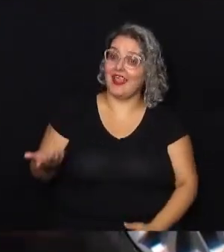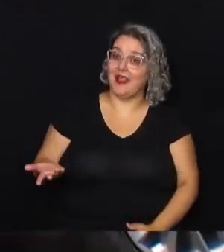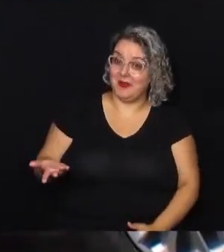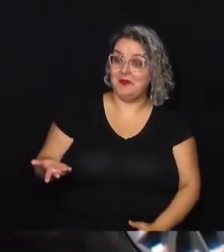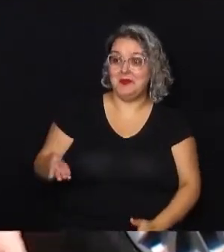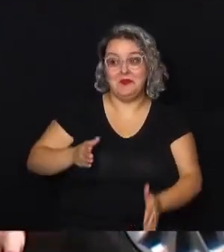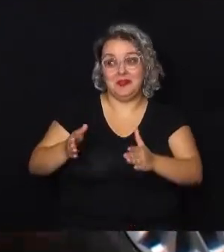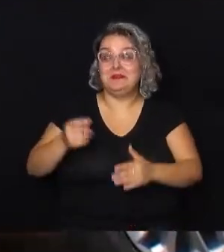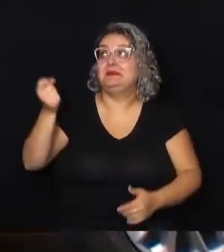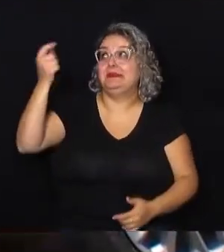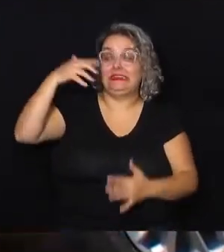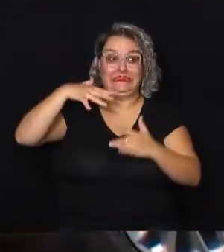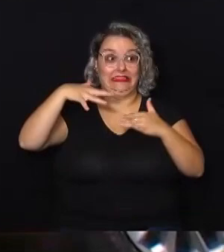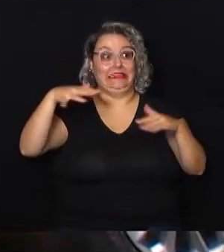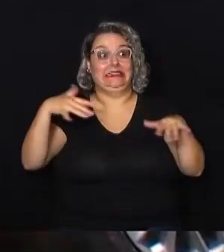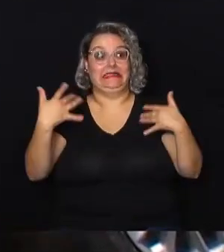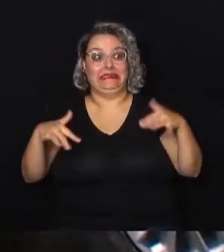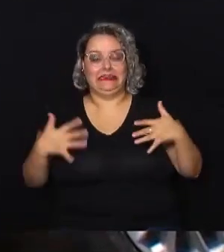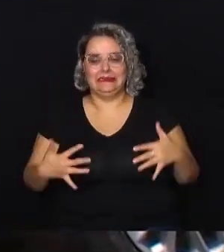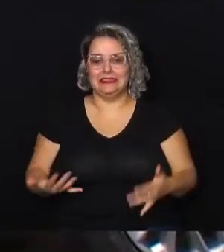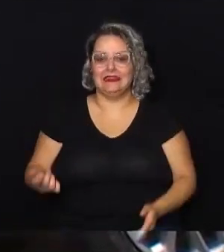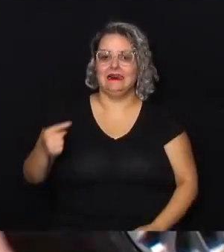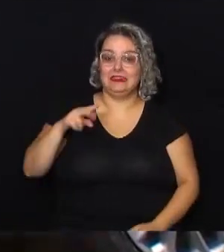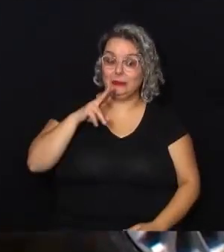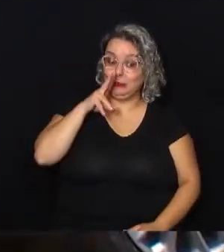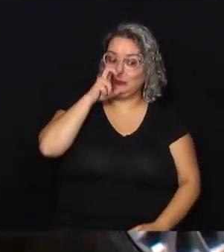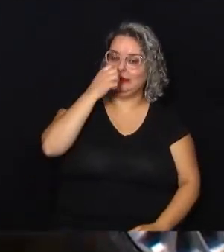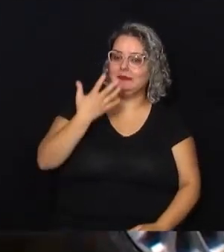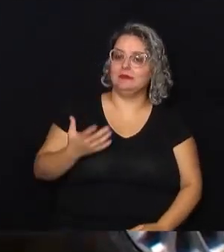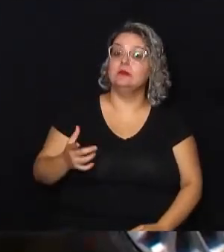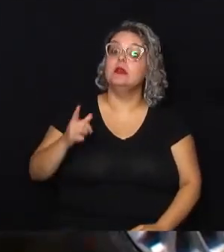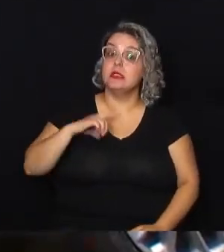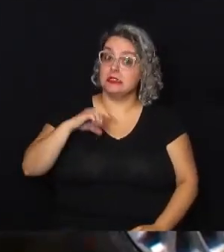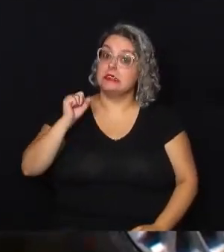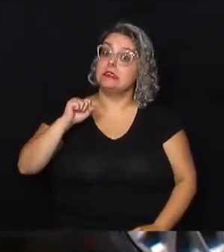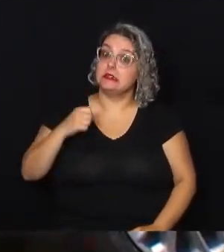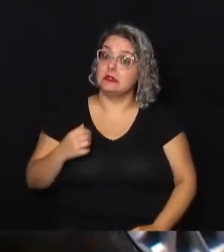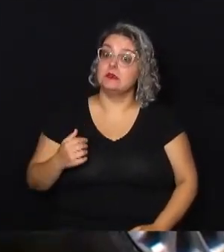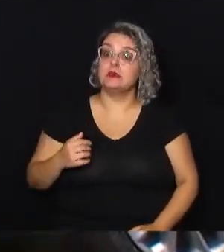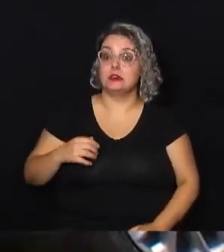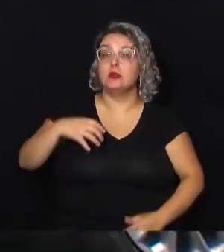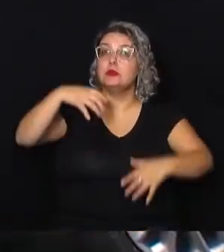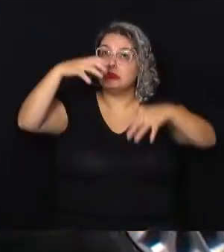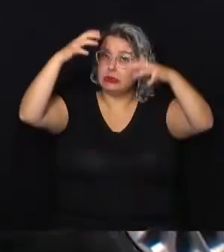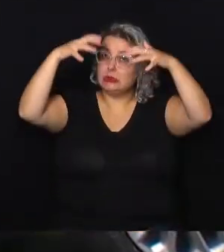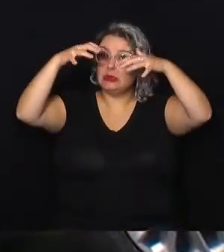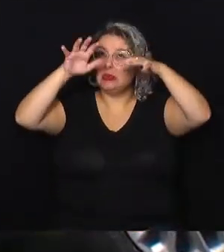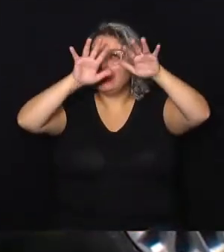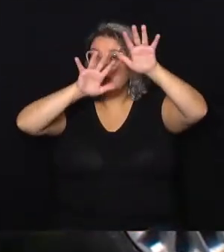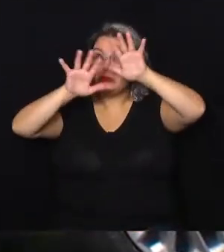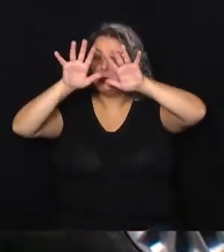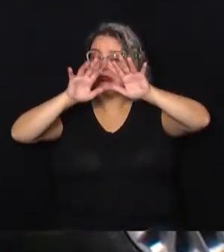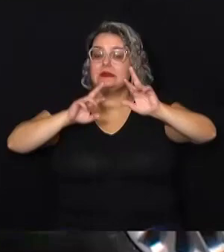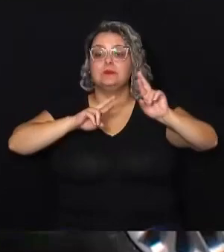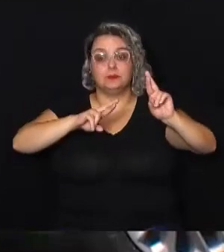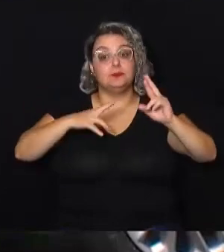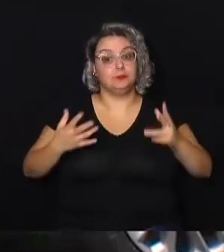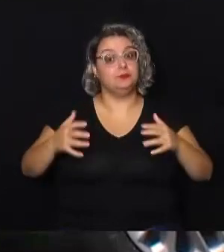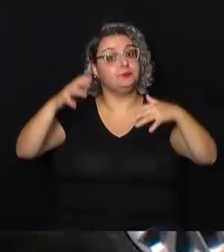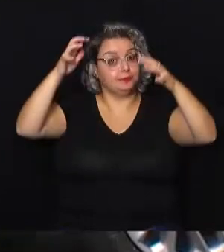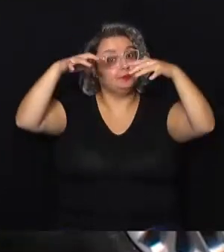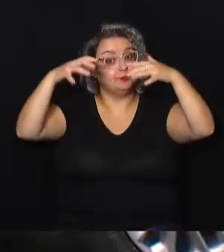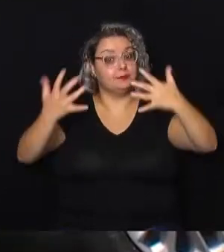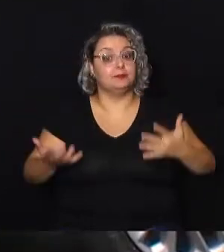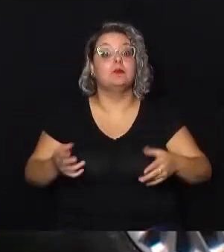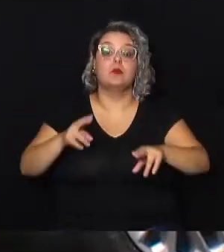Sol forte inclusive por aqui. Mas existe sim uma previsão de chuva, não é? A expectativa é de que chova.